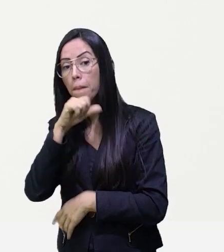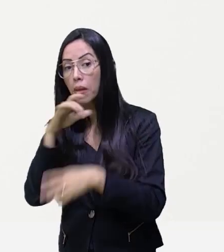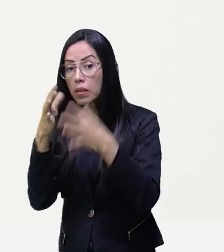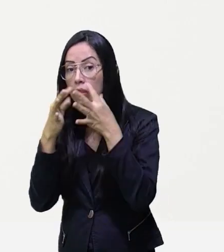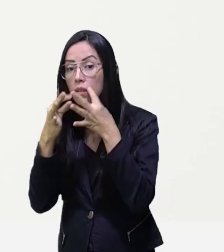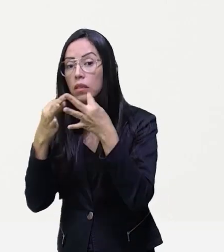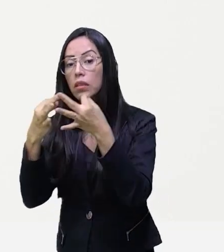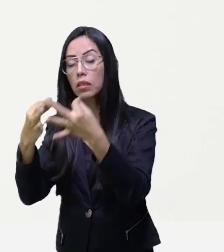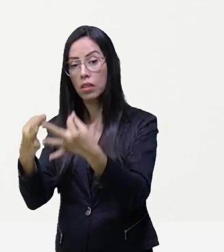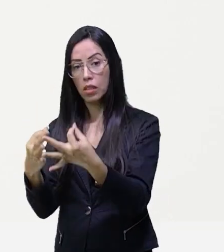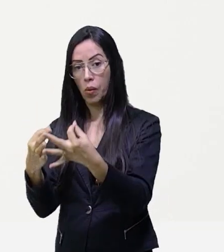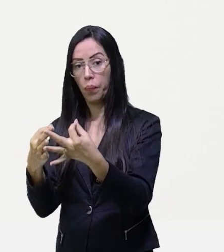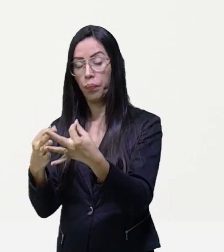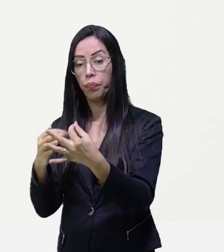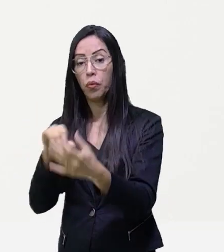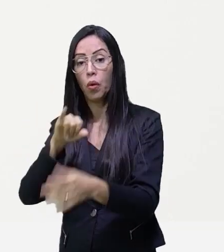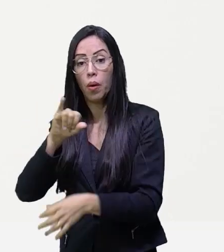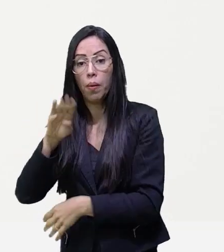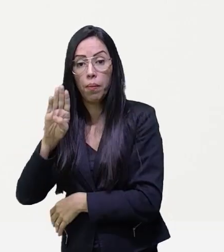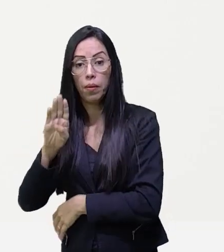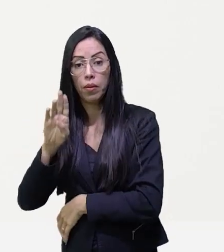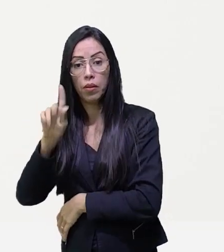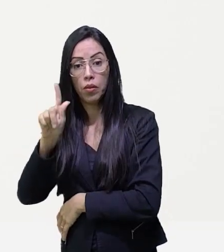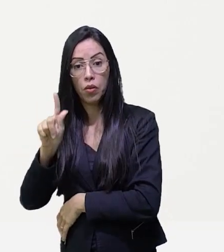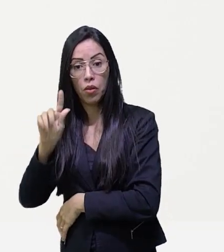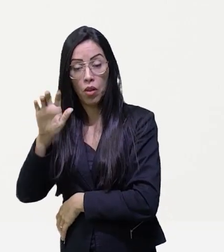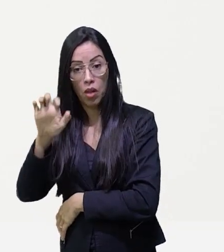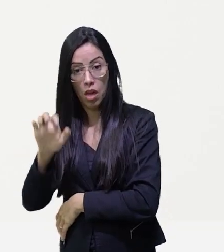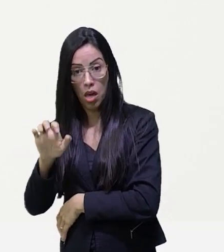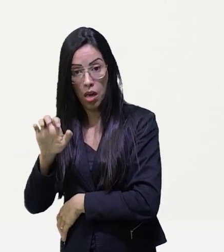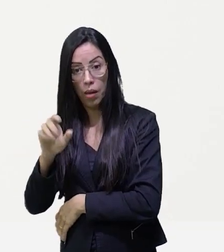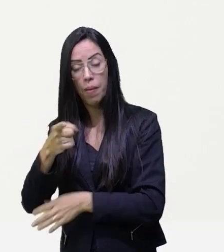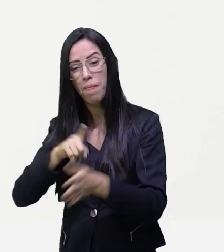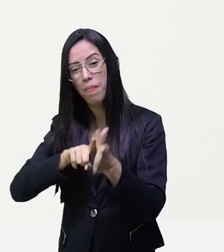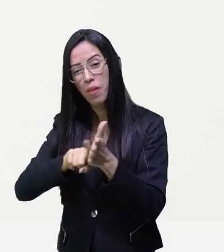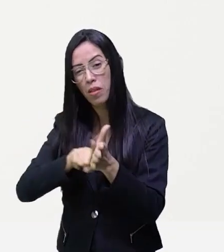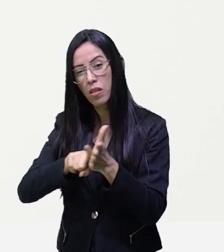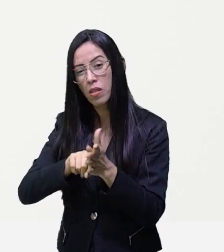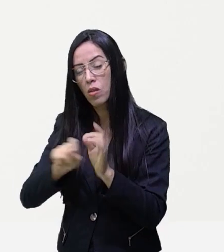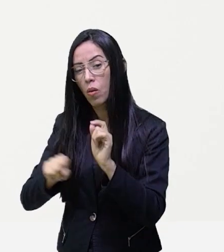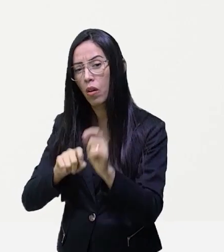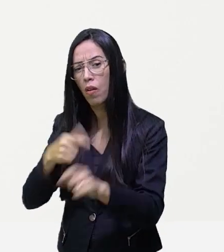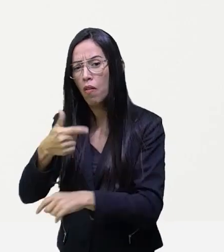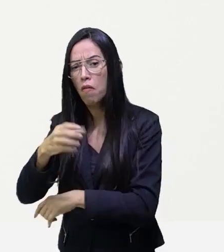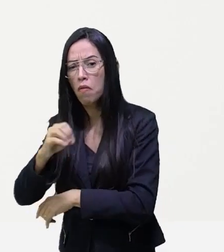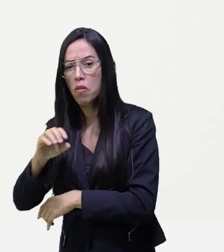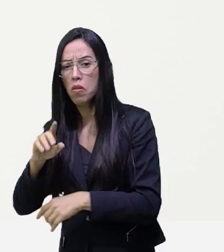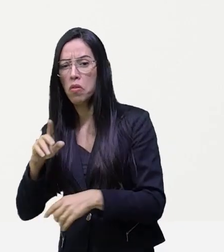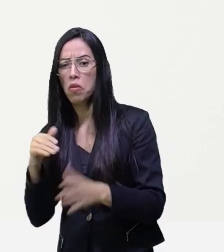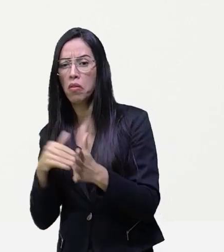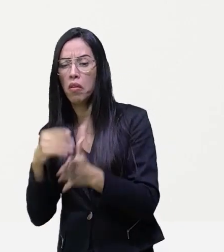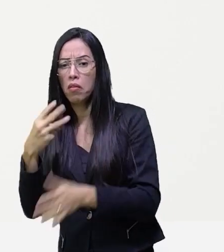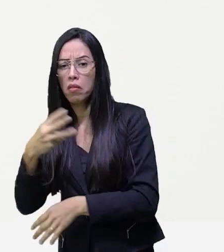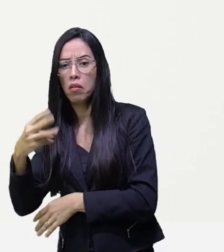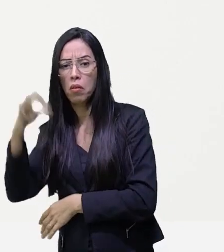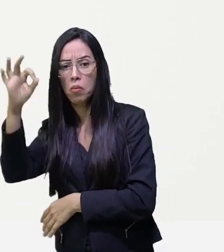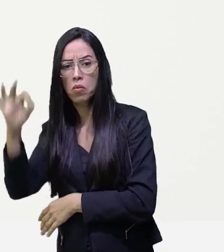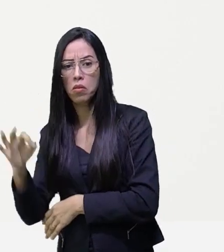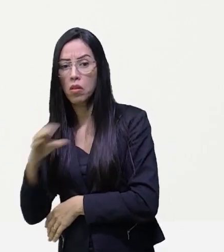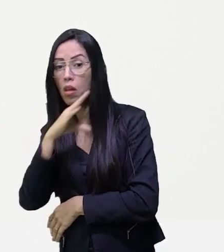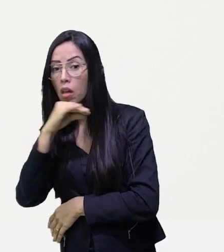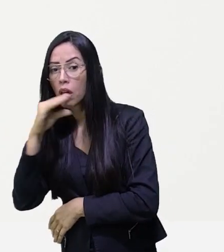Segundo o IBGE, 20 a 33% das crianças com idade entre 5 a 9